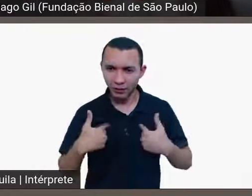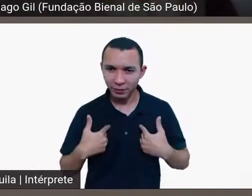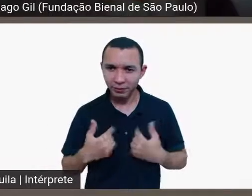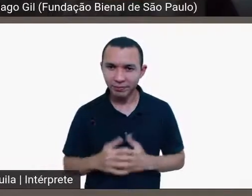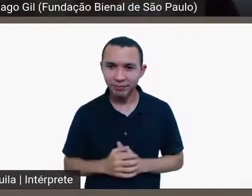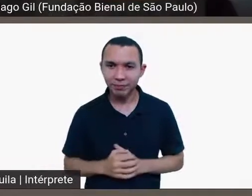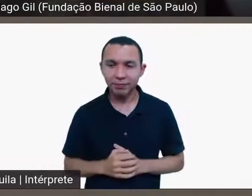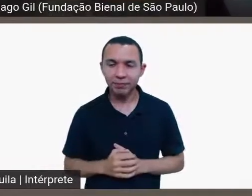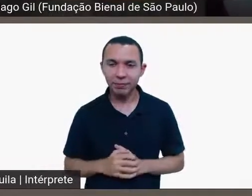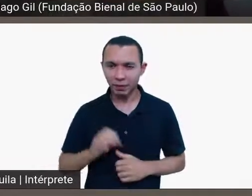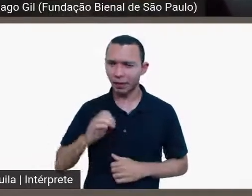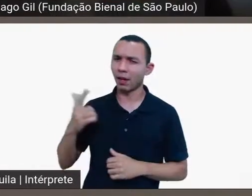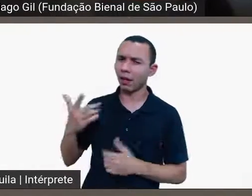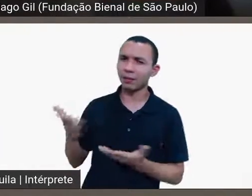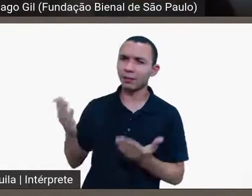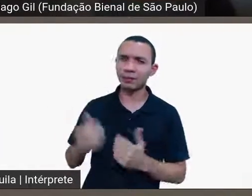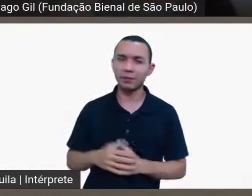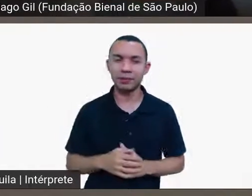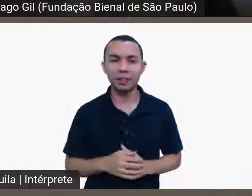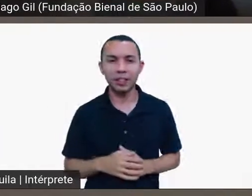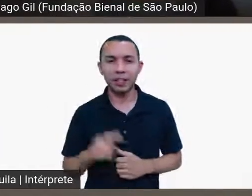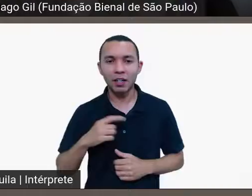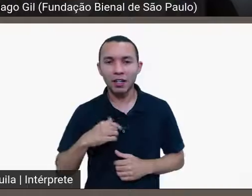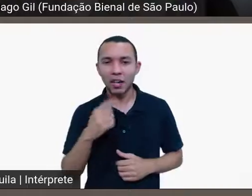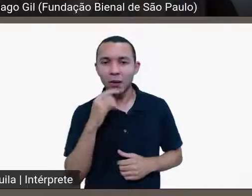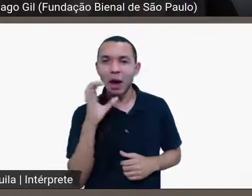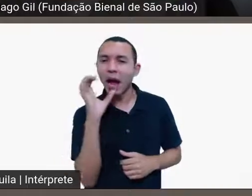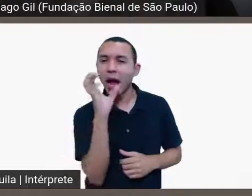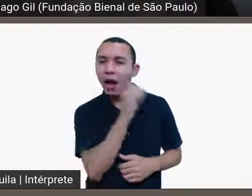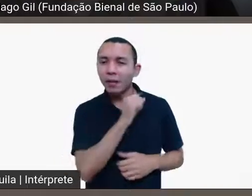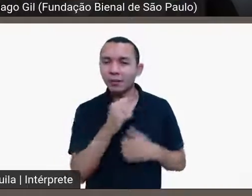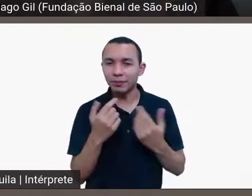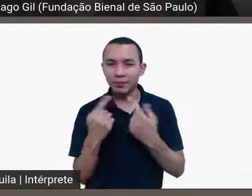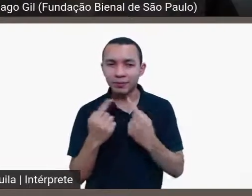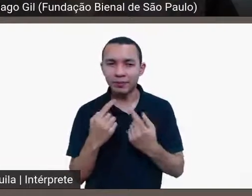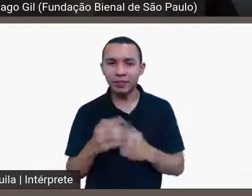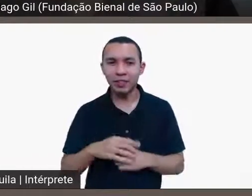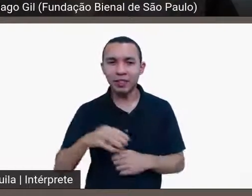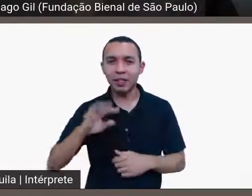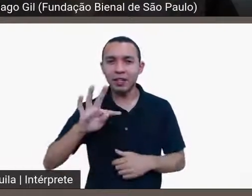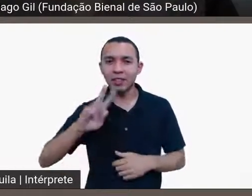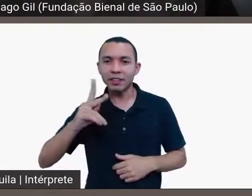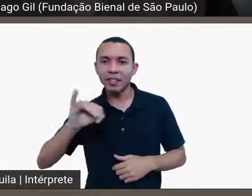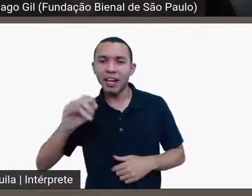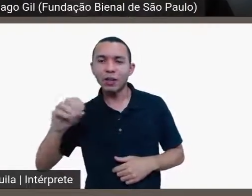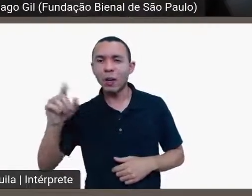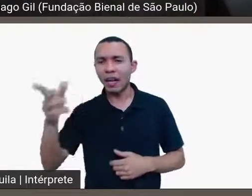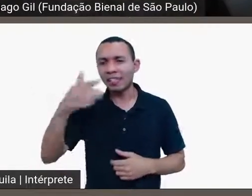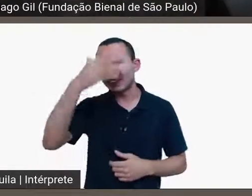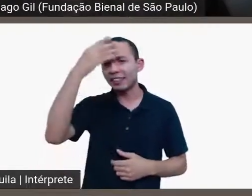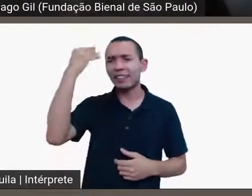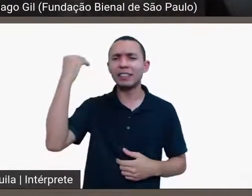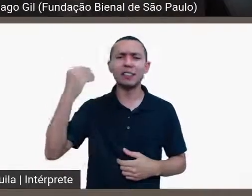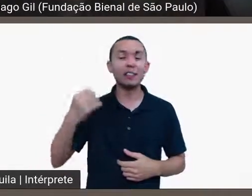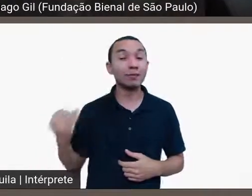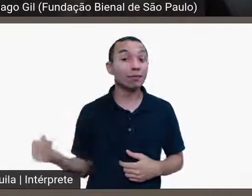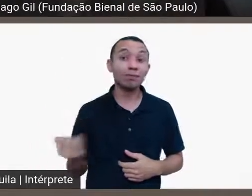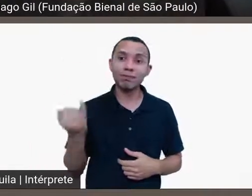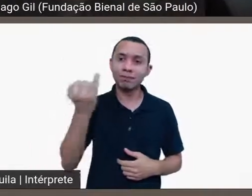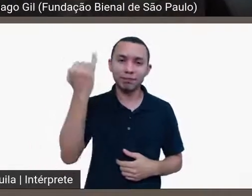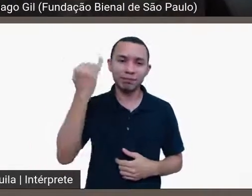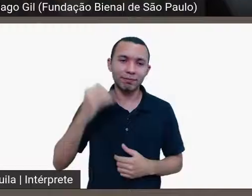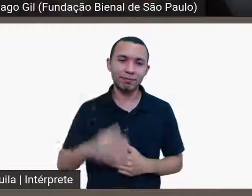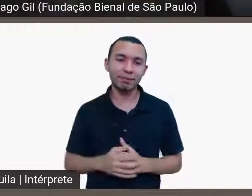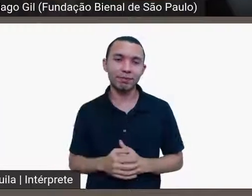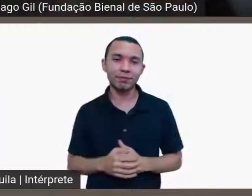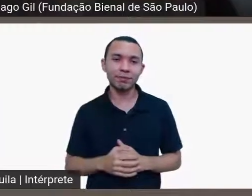Claro. Quero fazer um esquenta com o Thiago. O Thiago esqueceu de uma coisa que é fantástica. Enquanto o